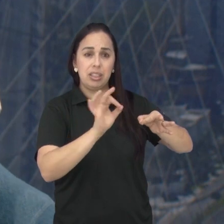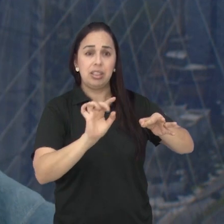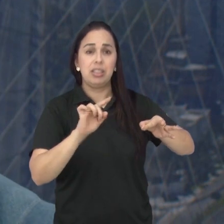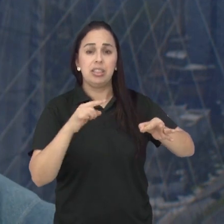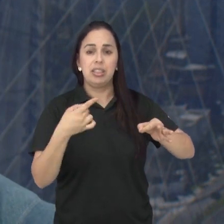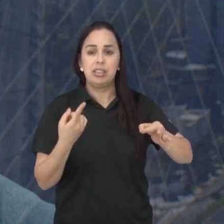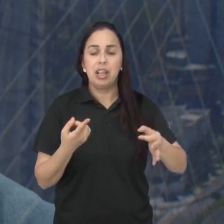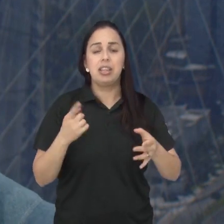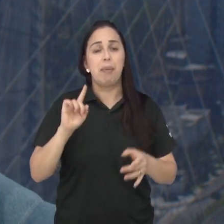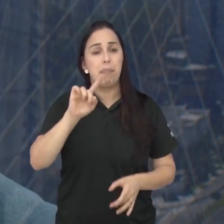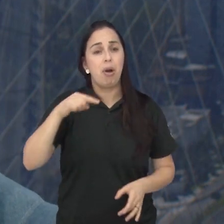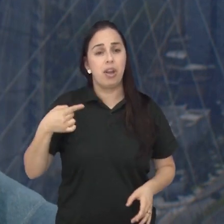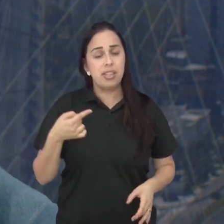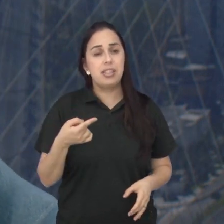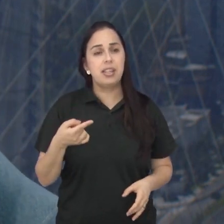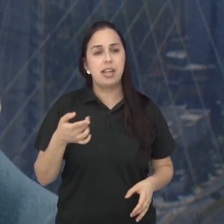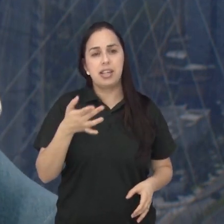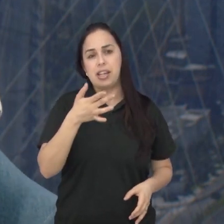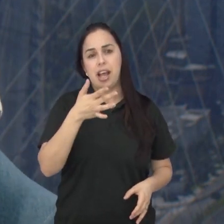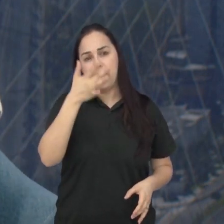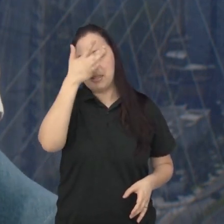gente escuta em relatos nessas